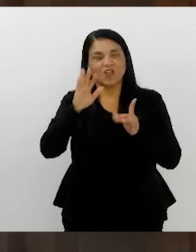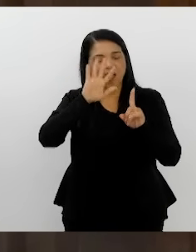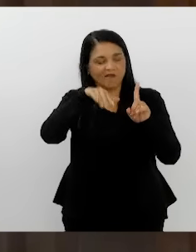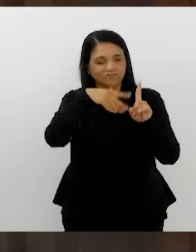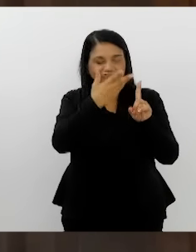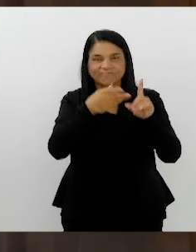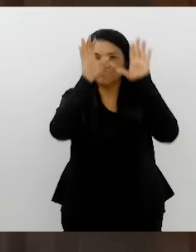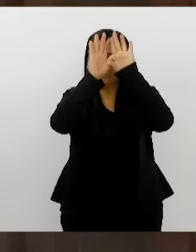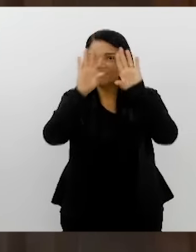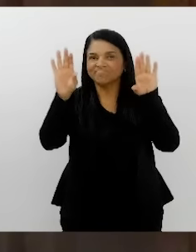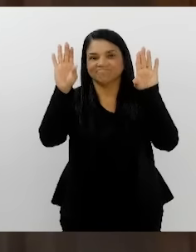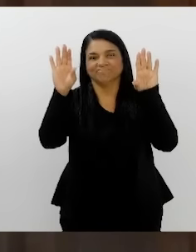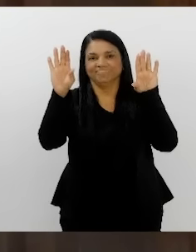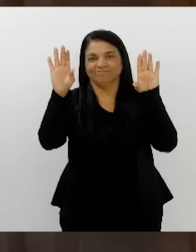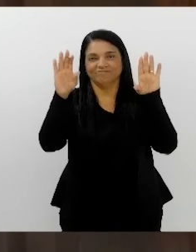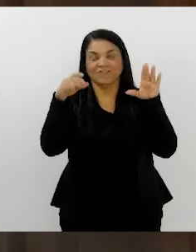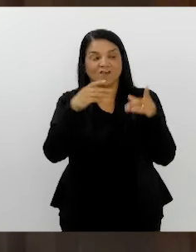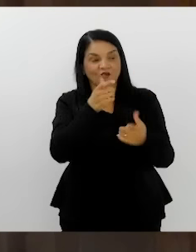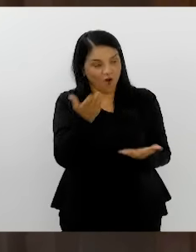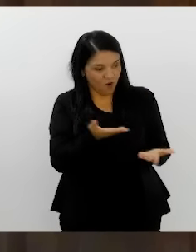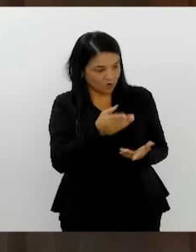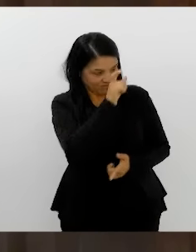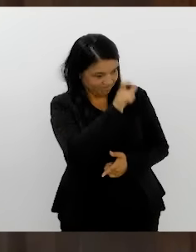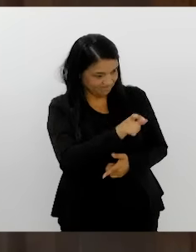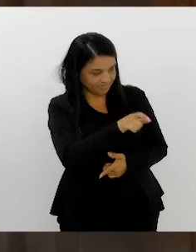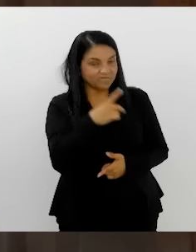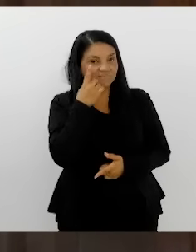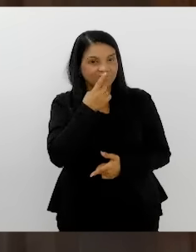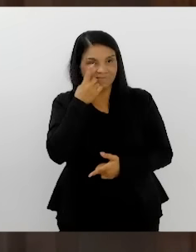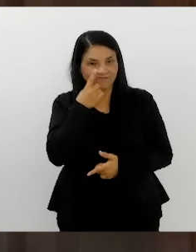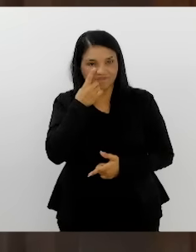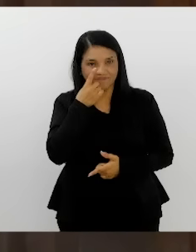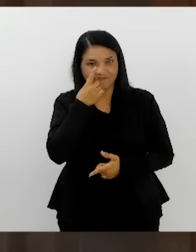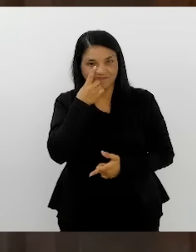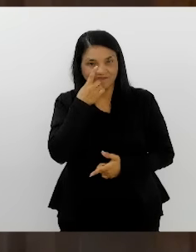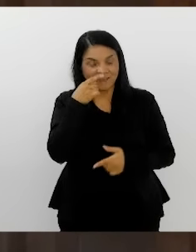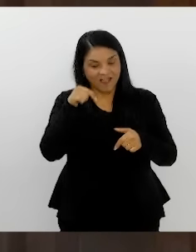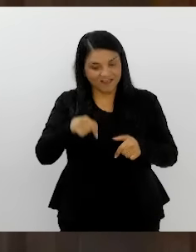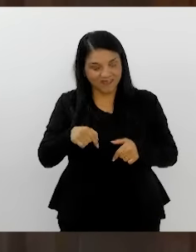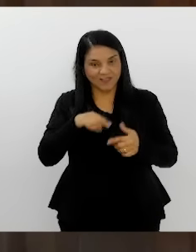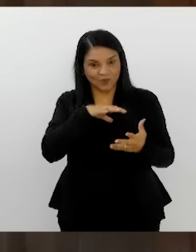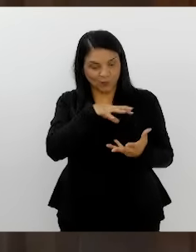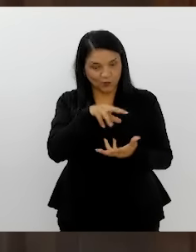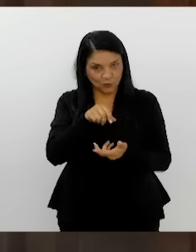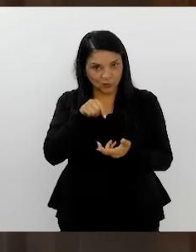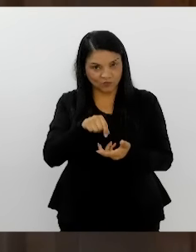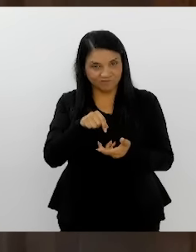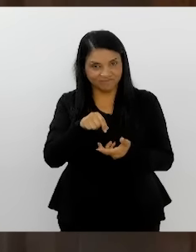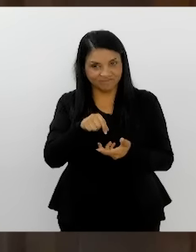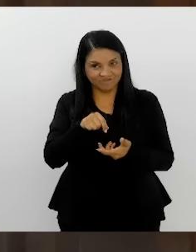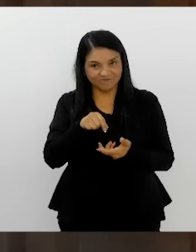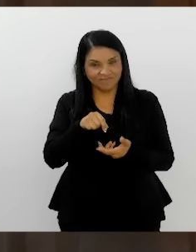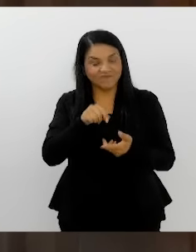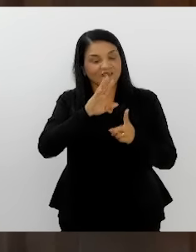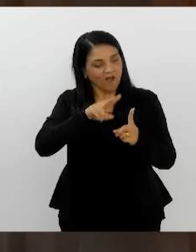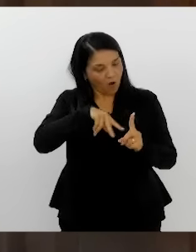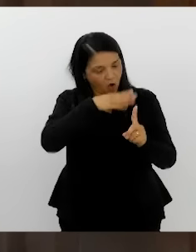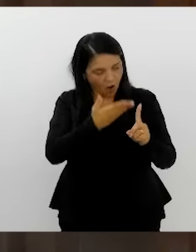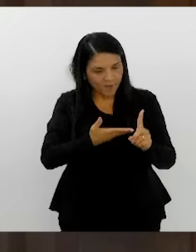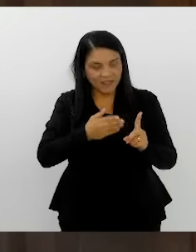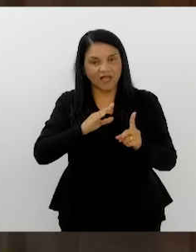Hoje, Vossa Excelência está nada mais, nada menos, sendo aqui na terra um prolongamento das homenagens que